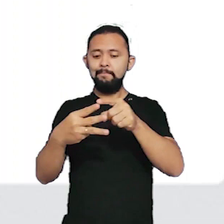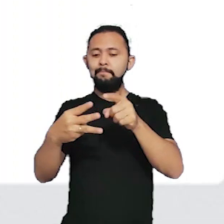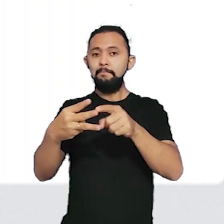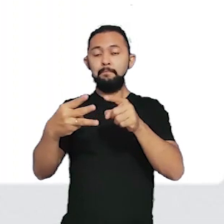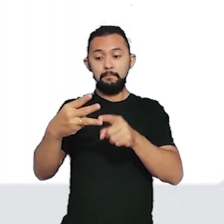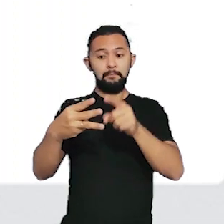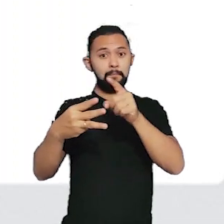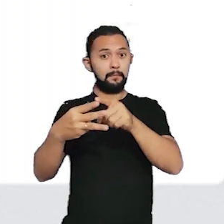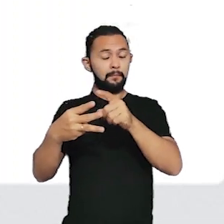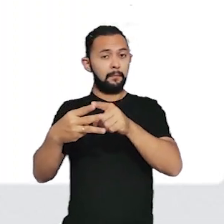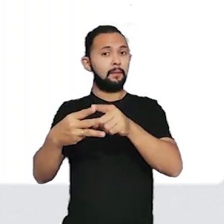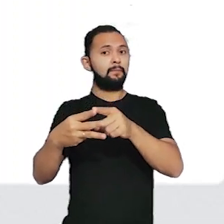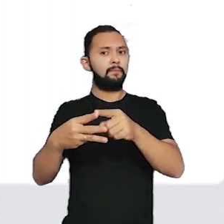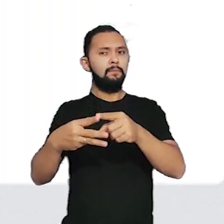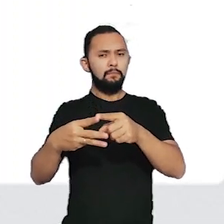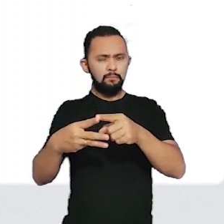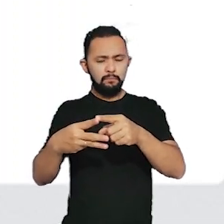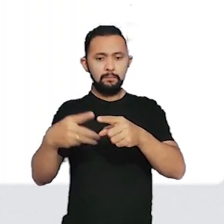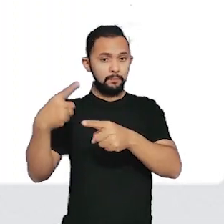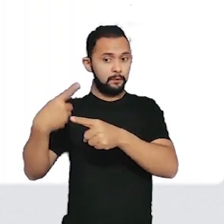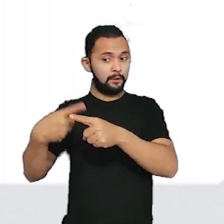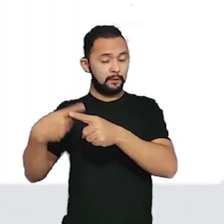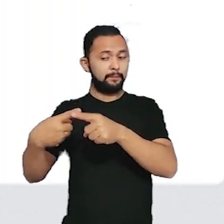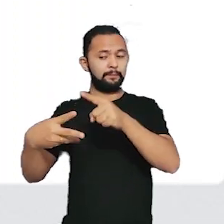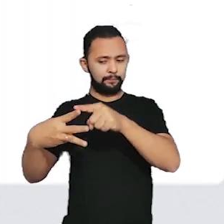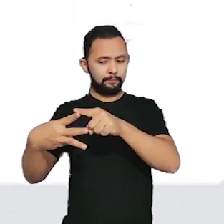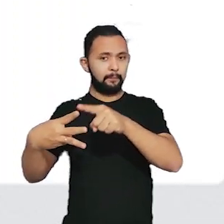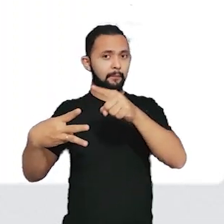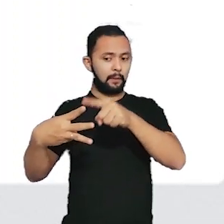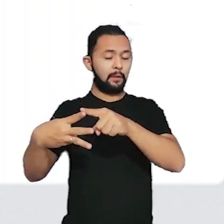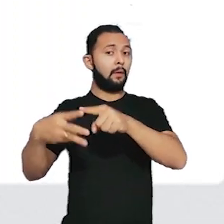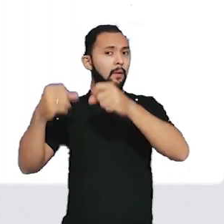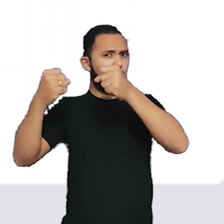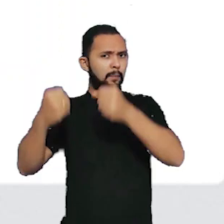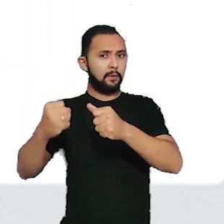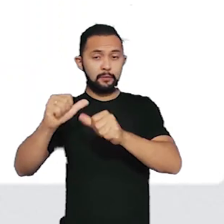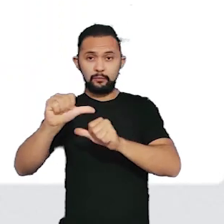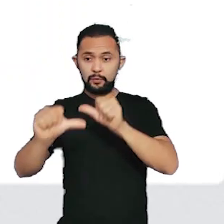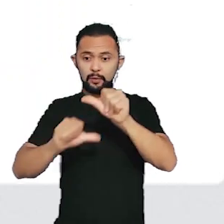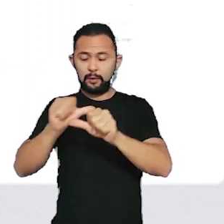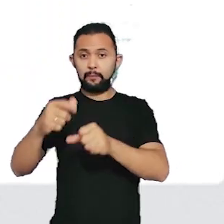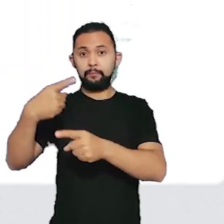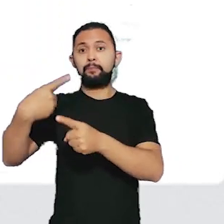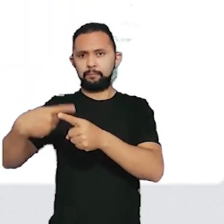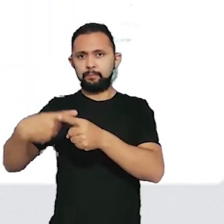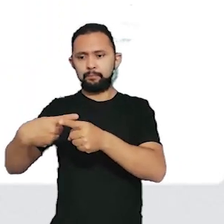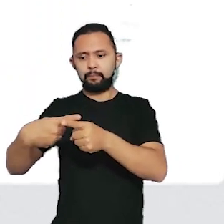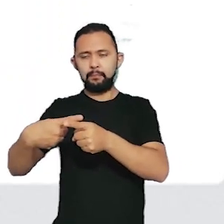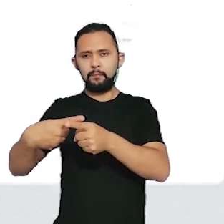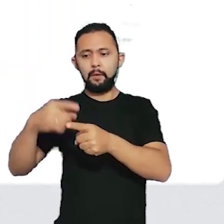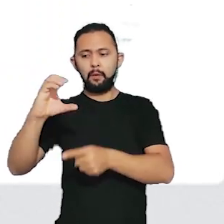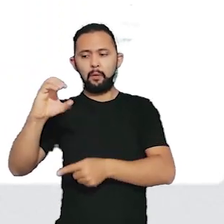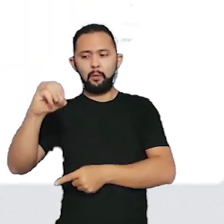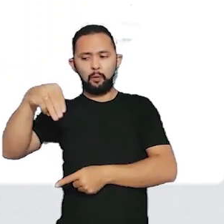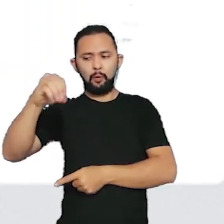ou de conformidade. Quando ela for causa, eu vou poder trocar pela conjunção porque. Quando ela for